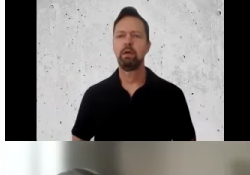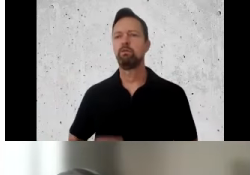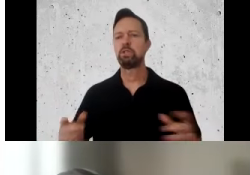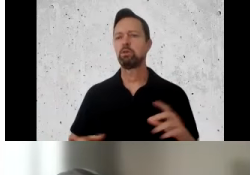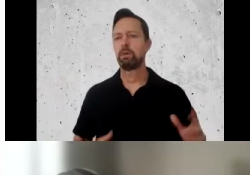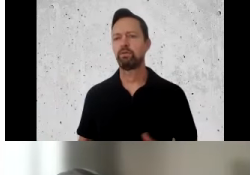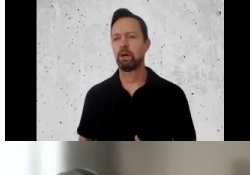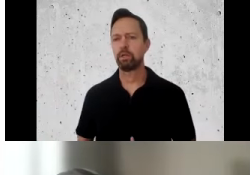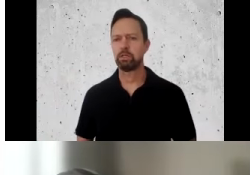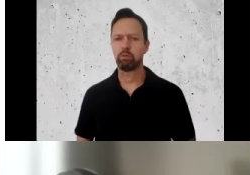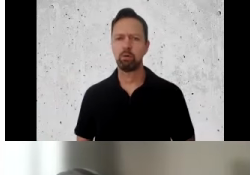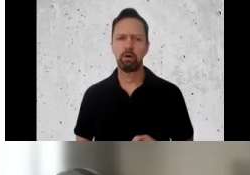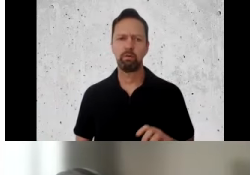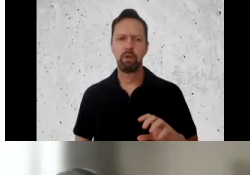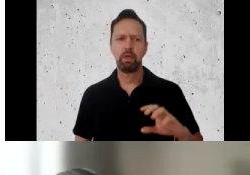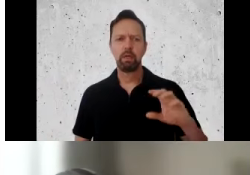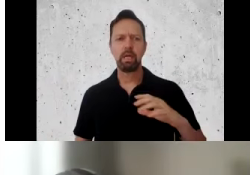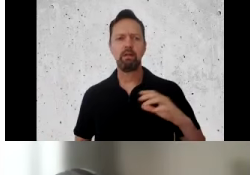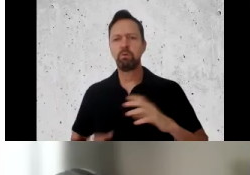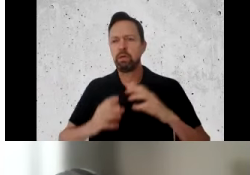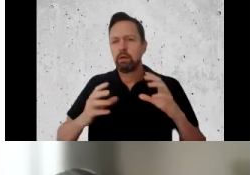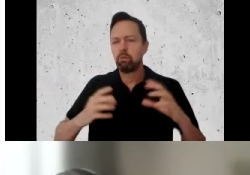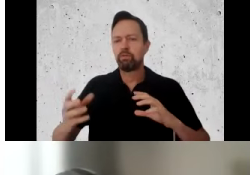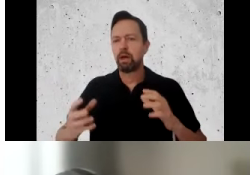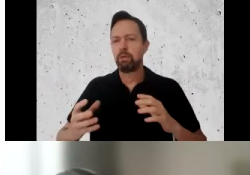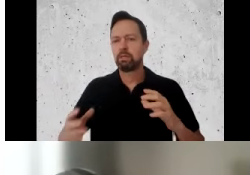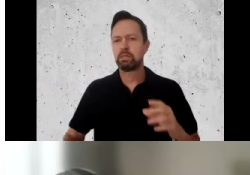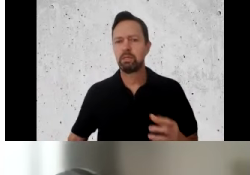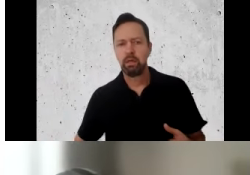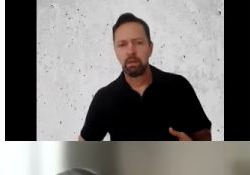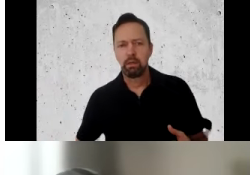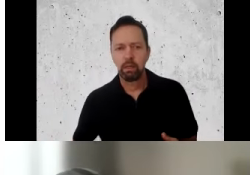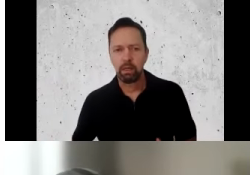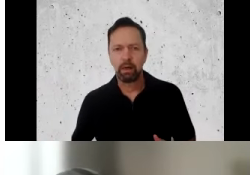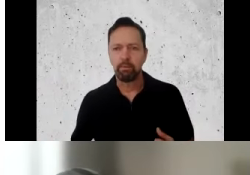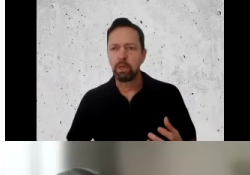lá, visitou umas fábricas de automóvel, e aí ele viu que algumas fábricas